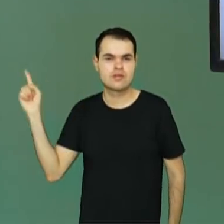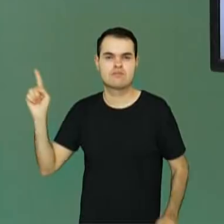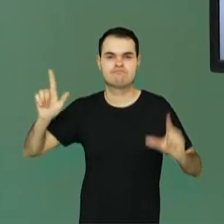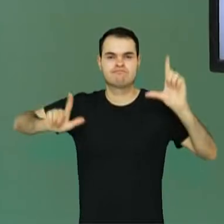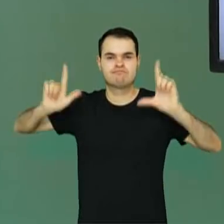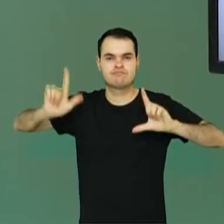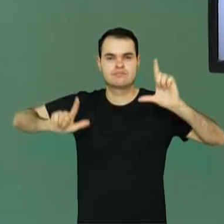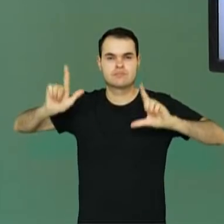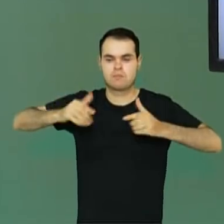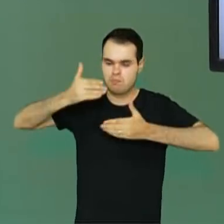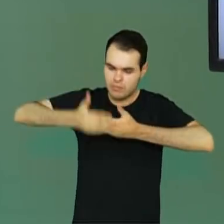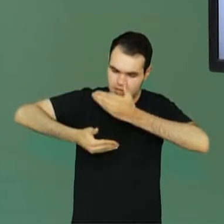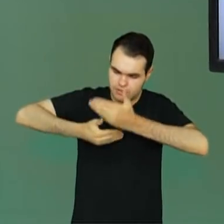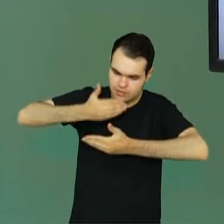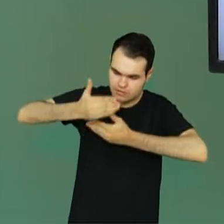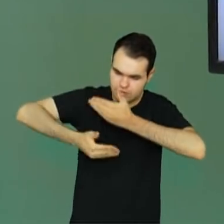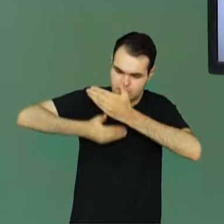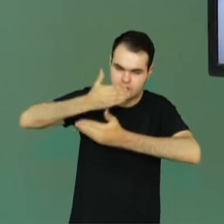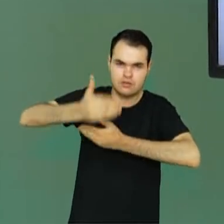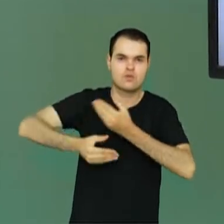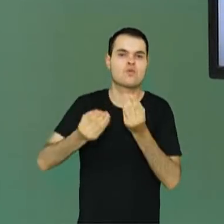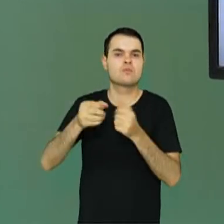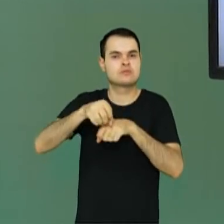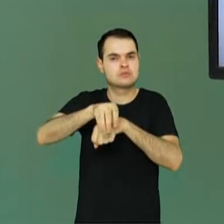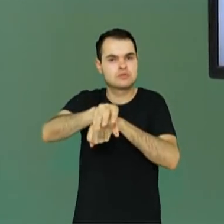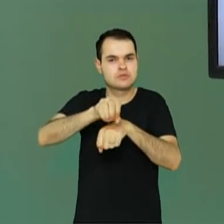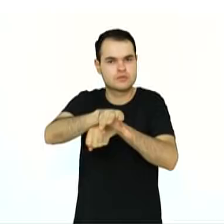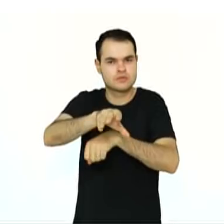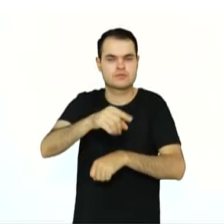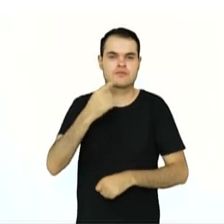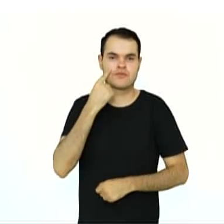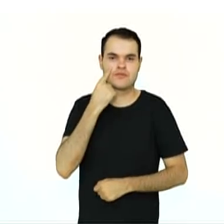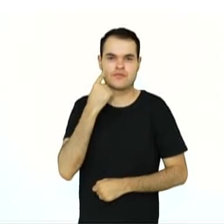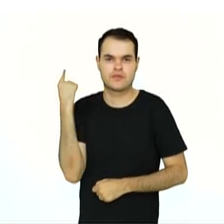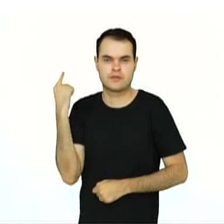passo a passo com as instruções, tá? Então confere lá comigo.